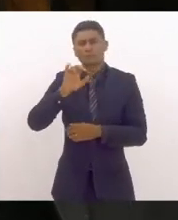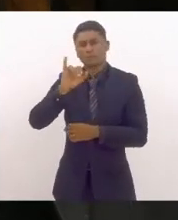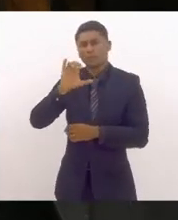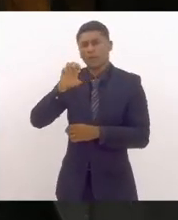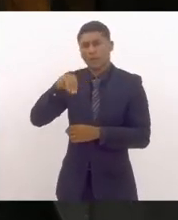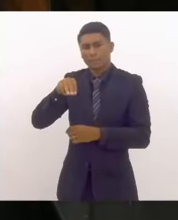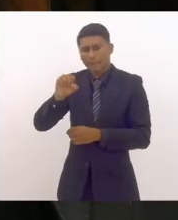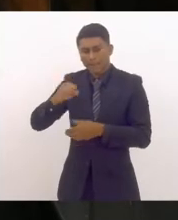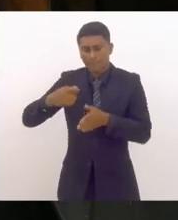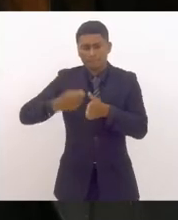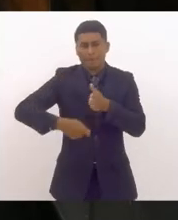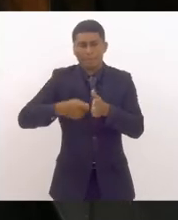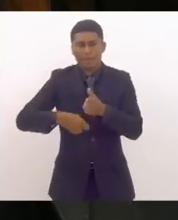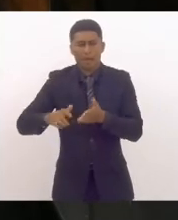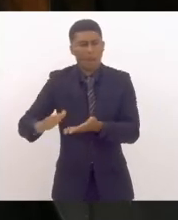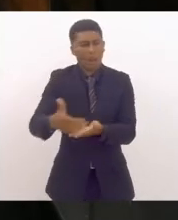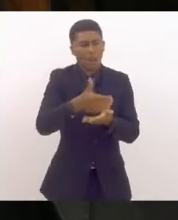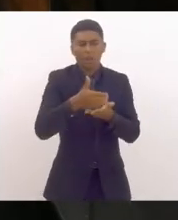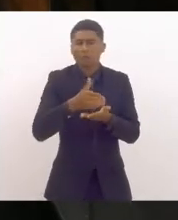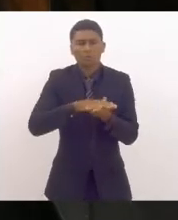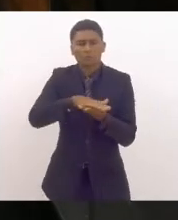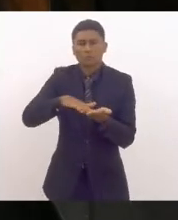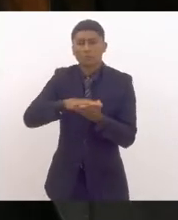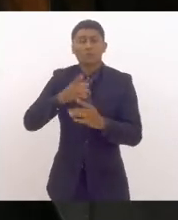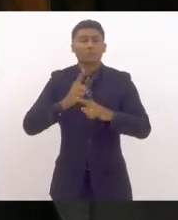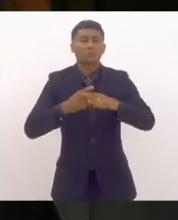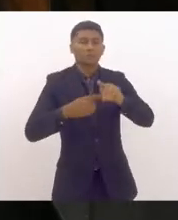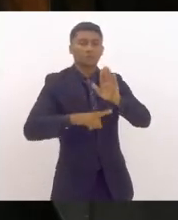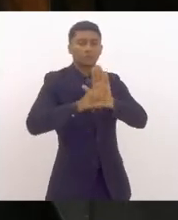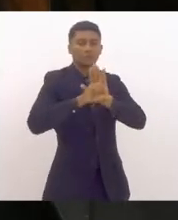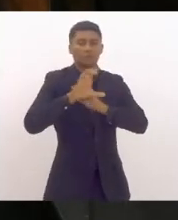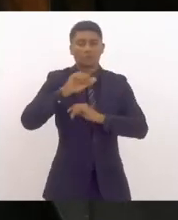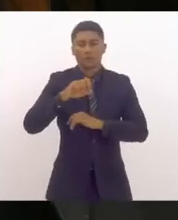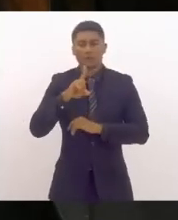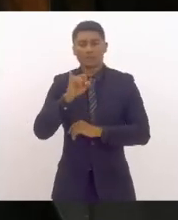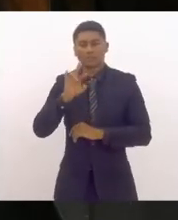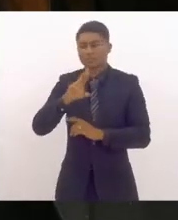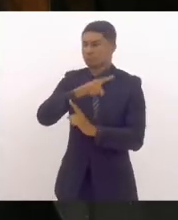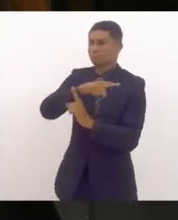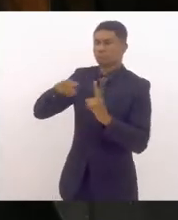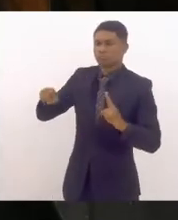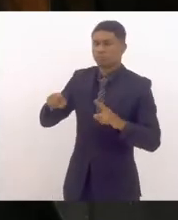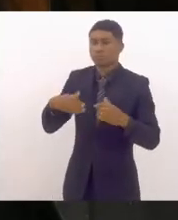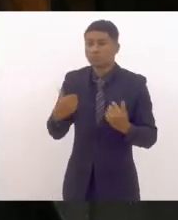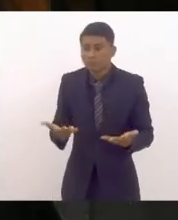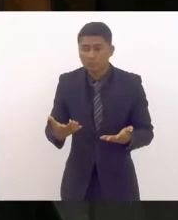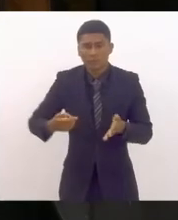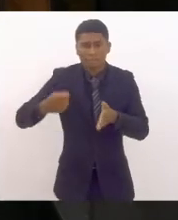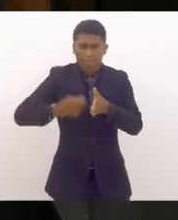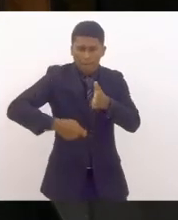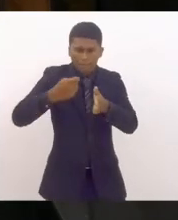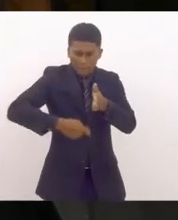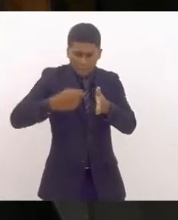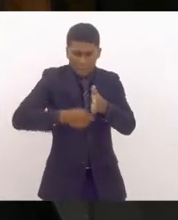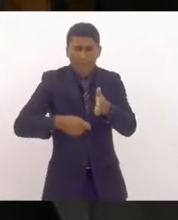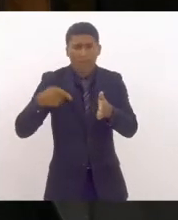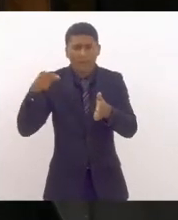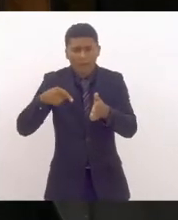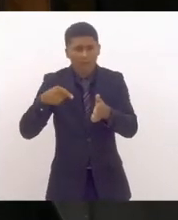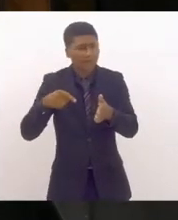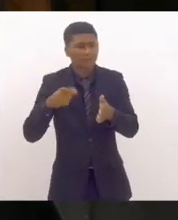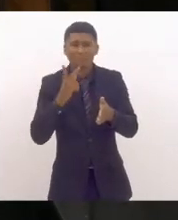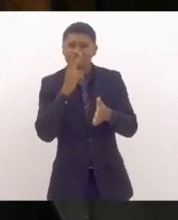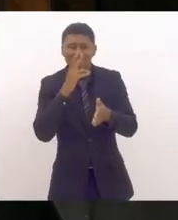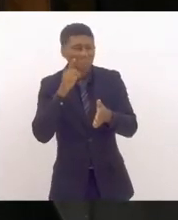com produto primário por causa da Lei kandir e de qualquer maneira a tributação como ocorre se dá no destino